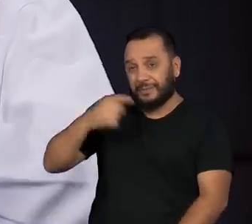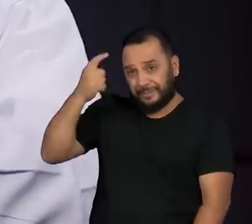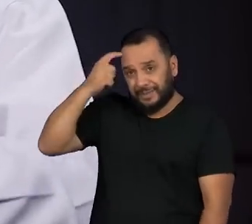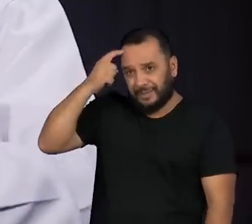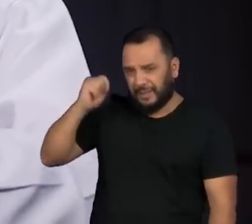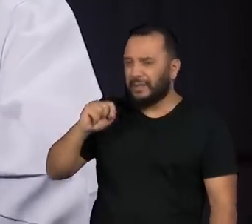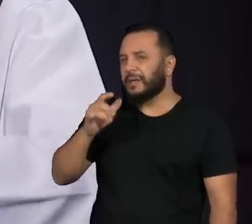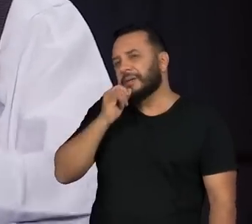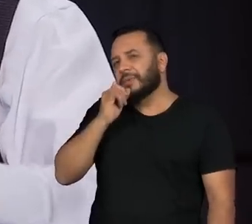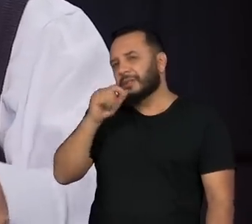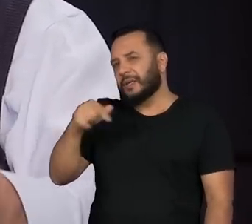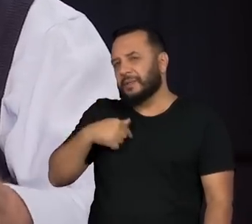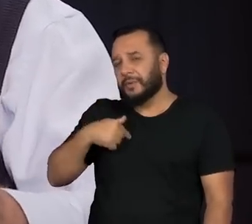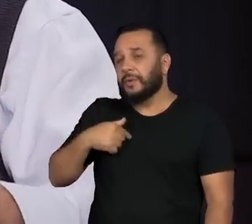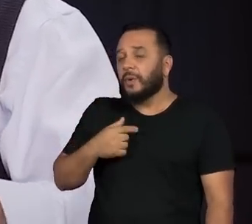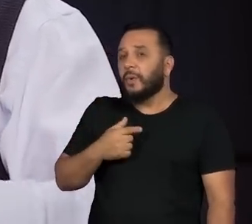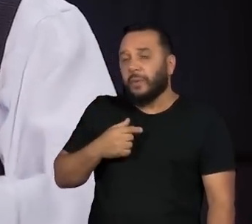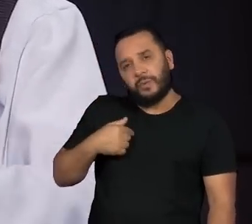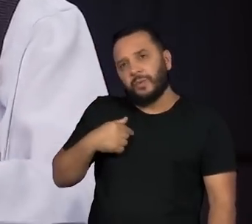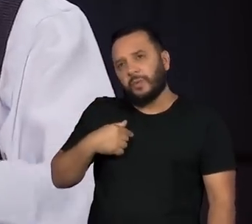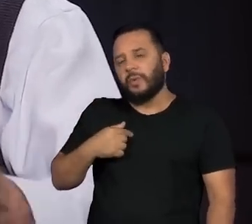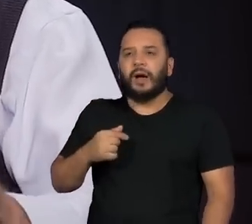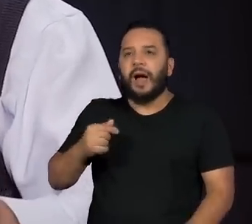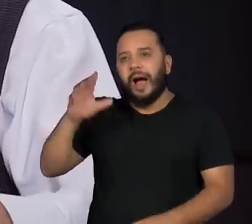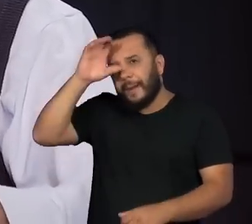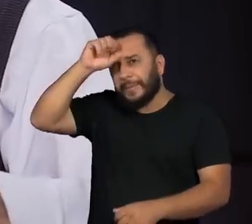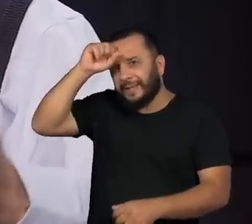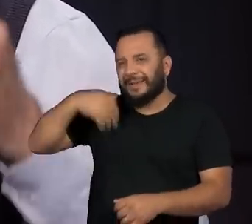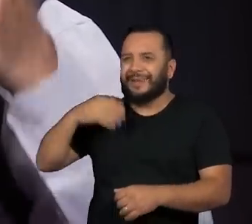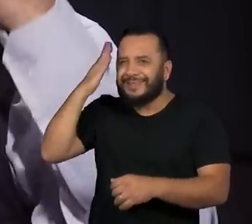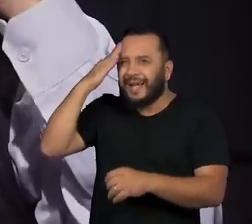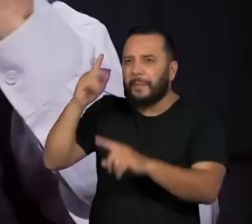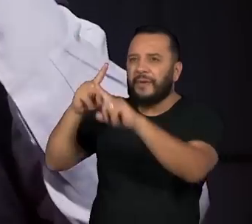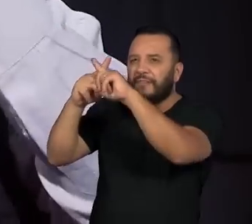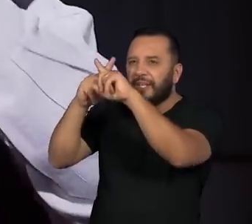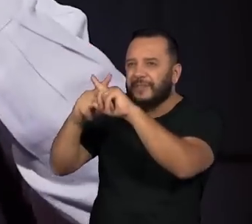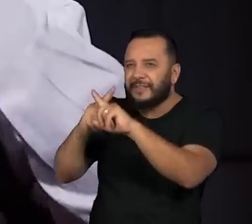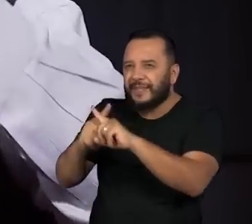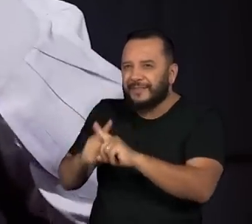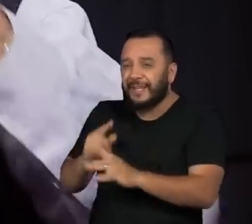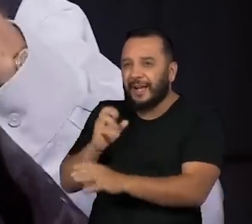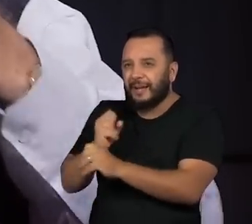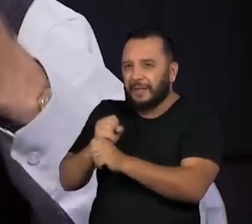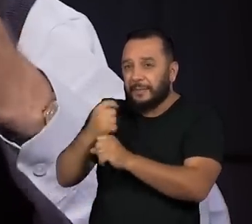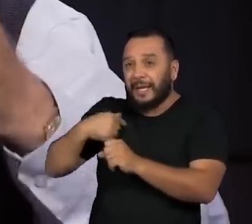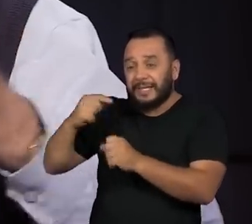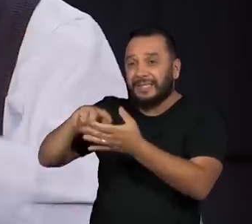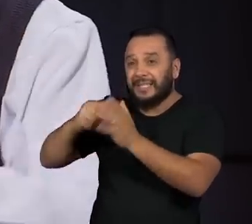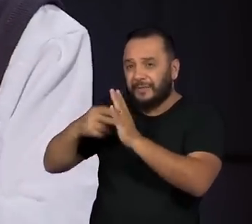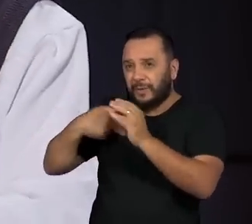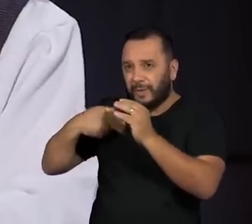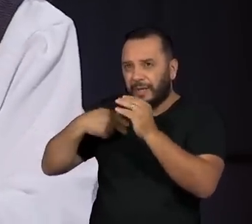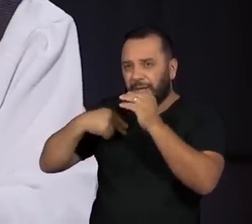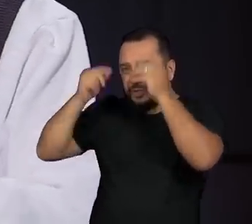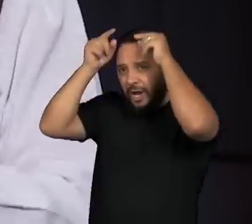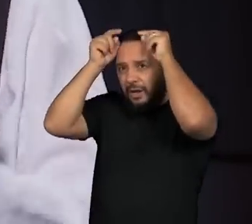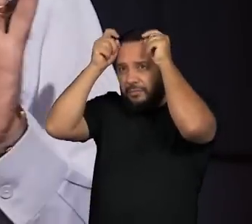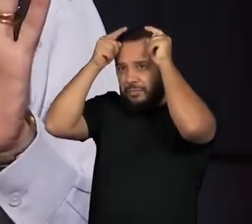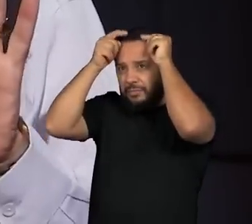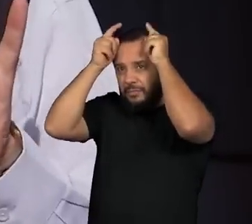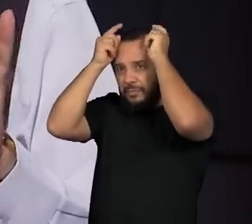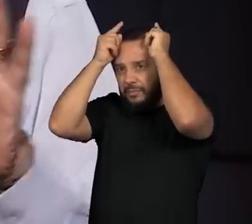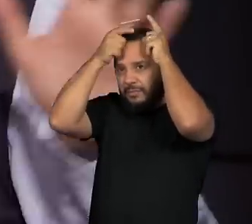talvez aquela história do menino aprender a tabuada pode ser meio mecânico mas gera algum tipo de conexão neuronal que pode ser útil mais pra frente